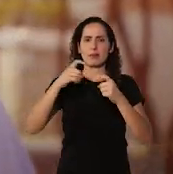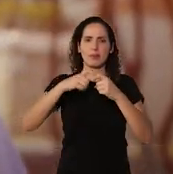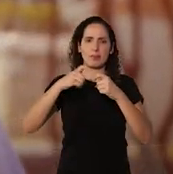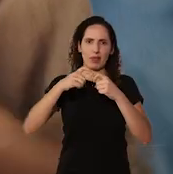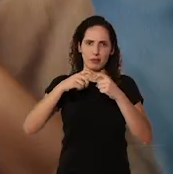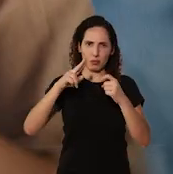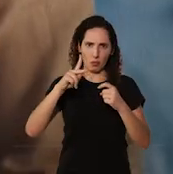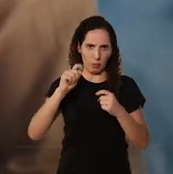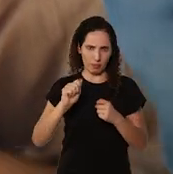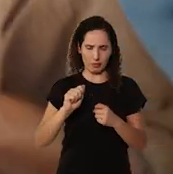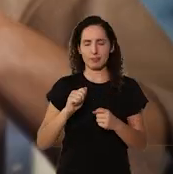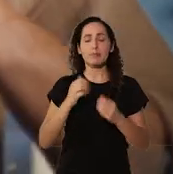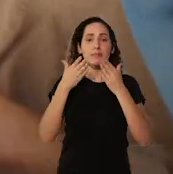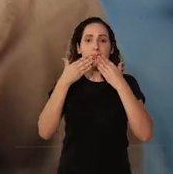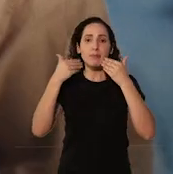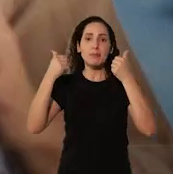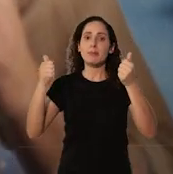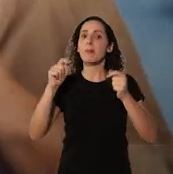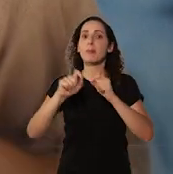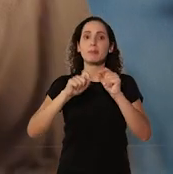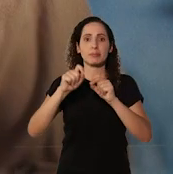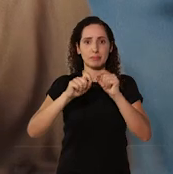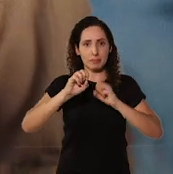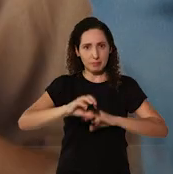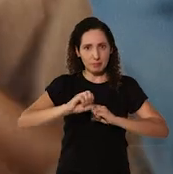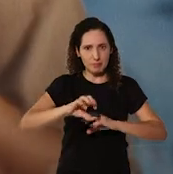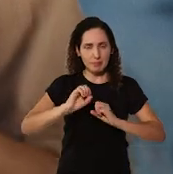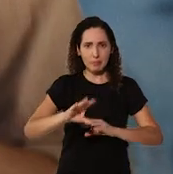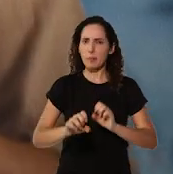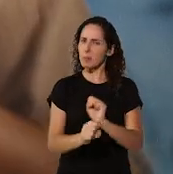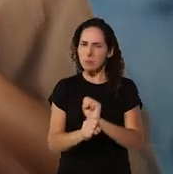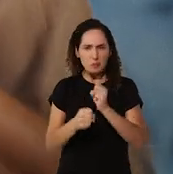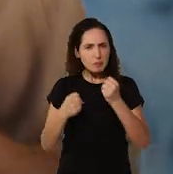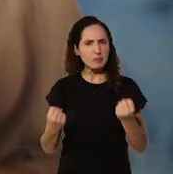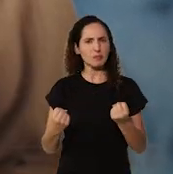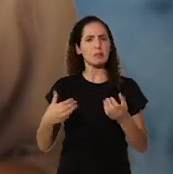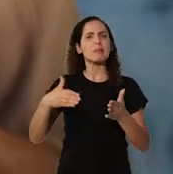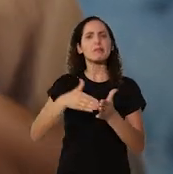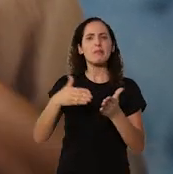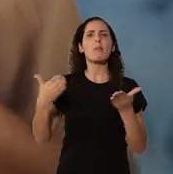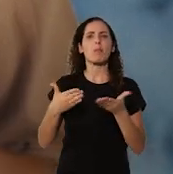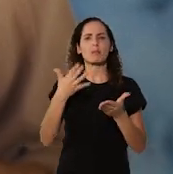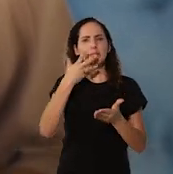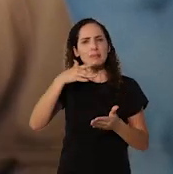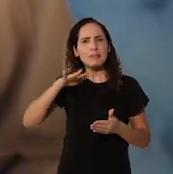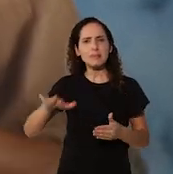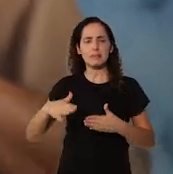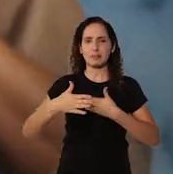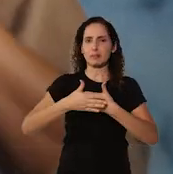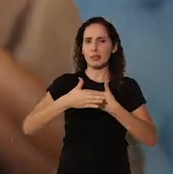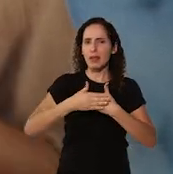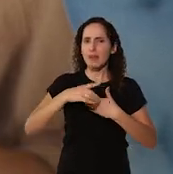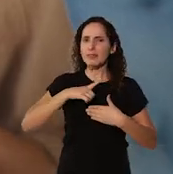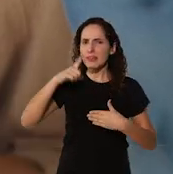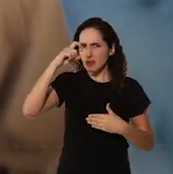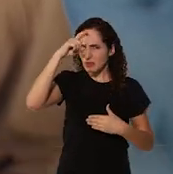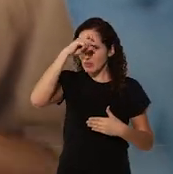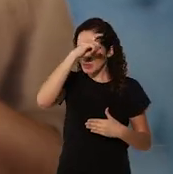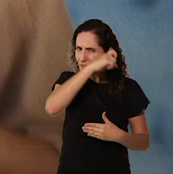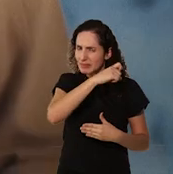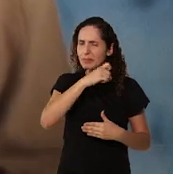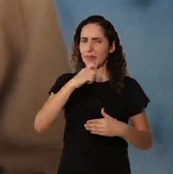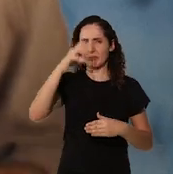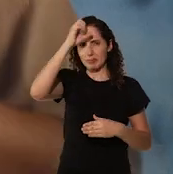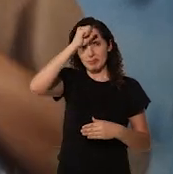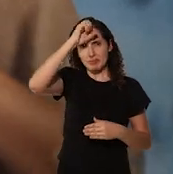é trabalho. Para melhorar muito a nossa educação. Não é possível que ainda hoje uma criança de Ribeirão tenha dificuldades